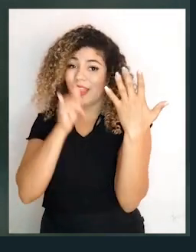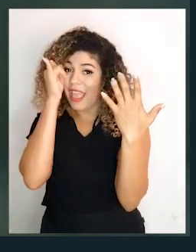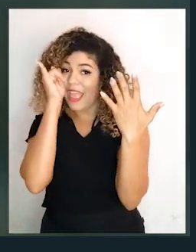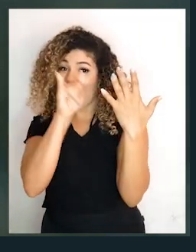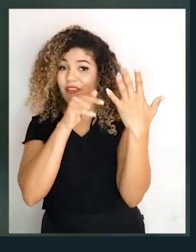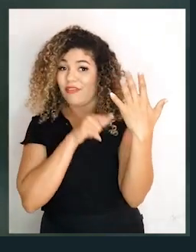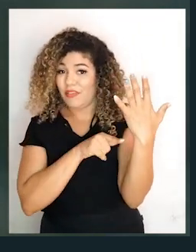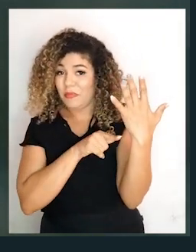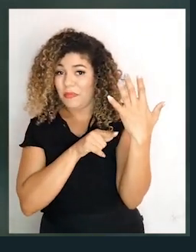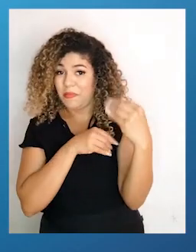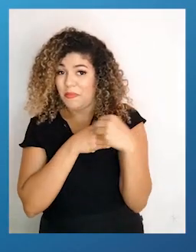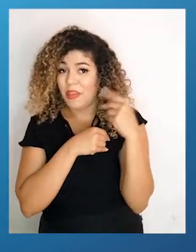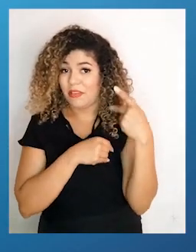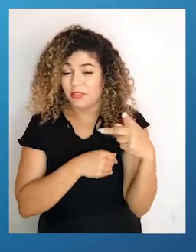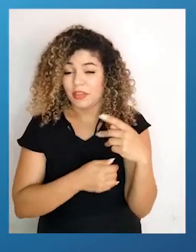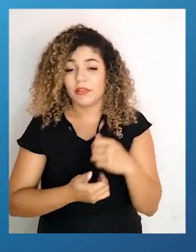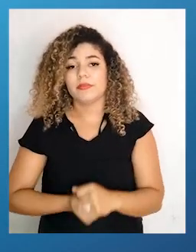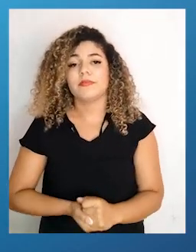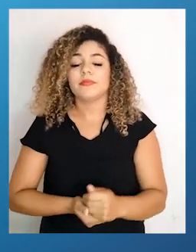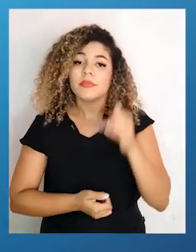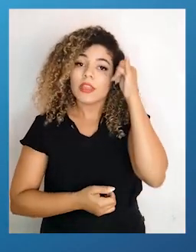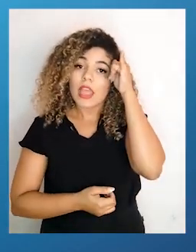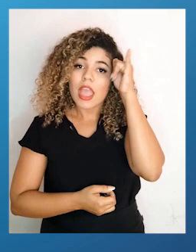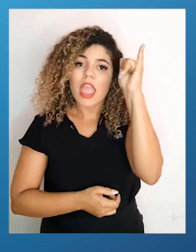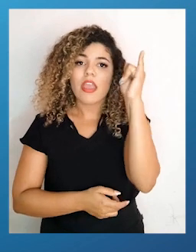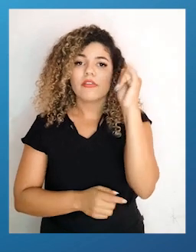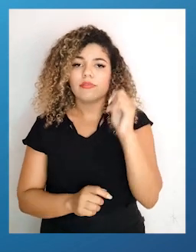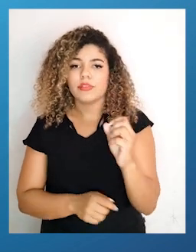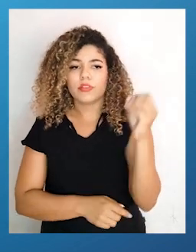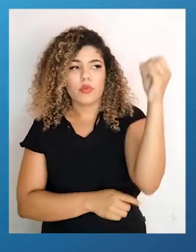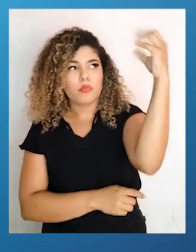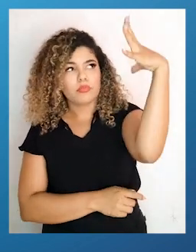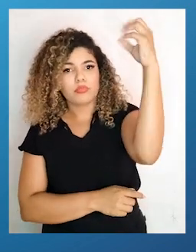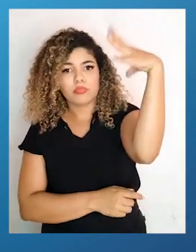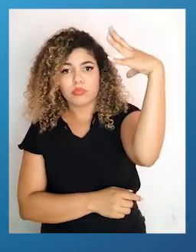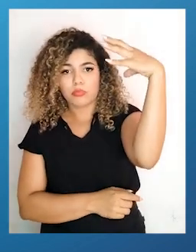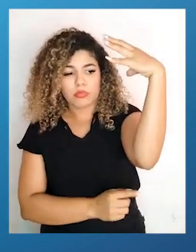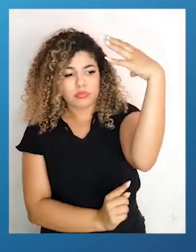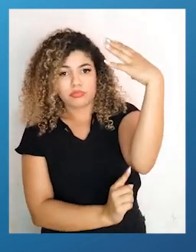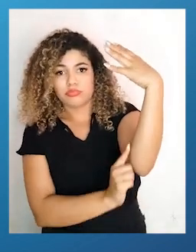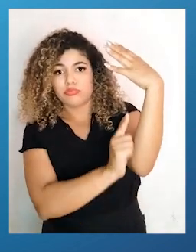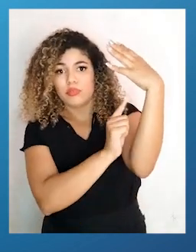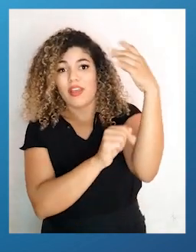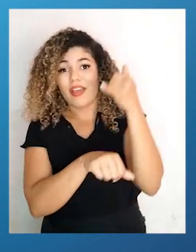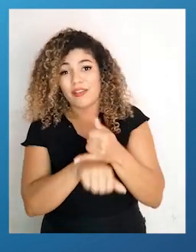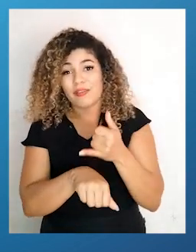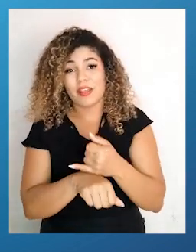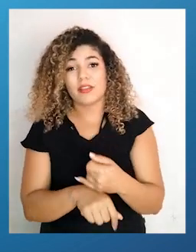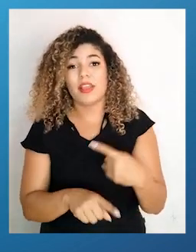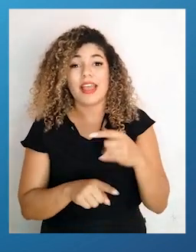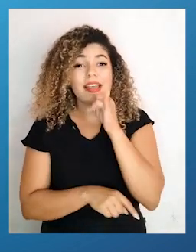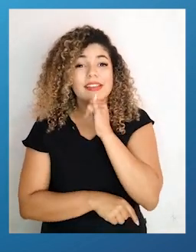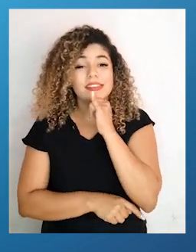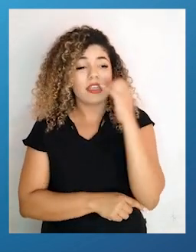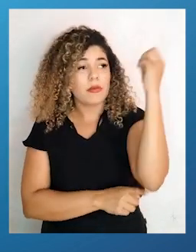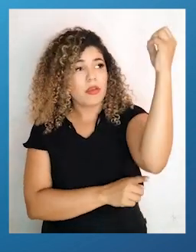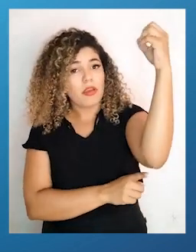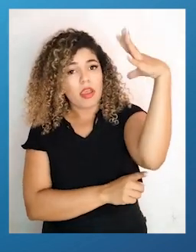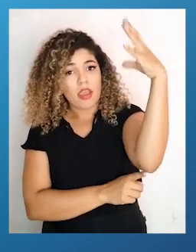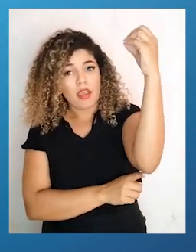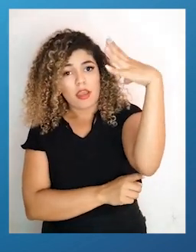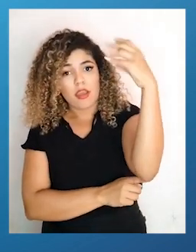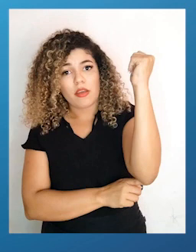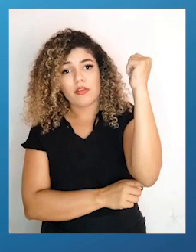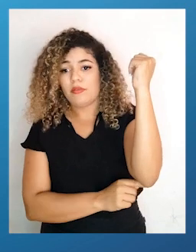a árvores. Evite postes e mastros, pelo mesmo mecanismo. Aqui nós temos um poste, aqui nós temos um